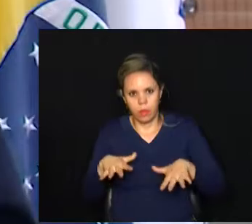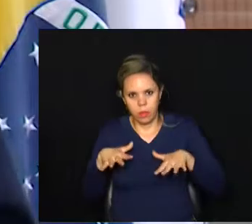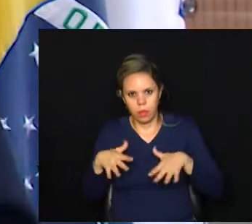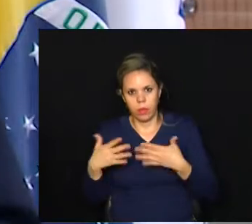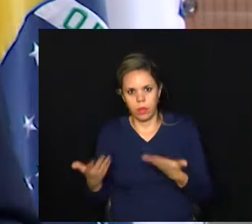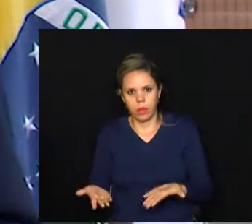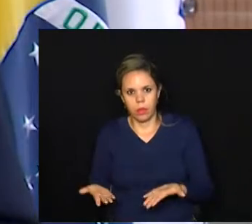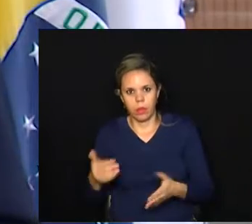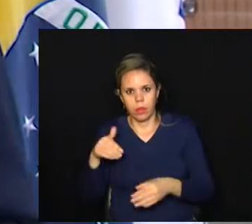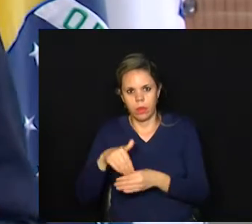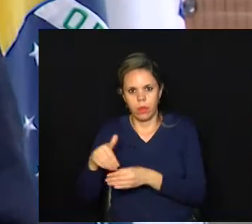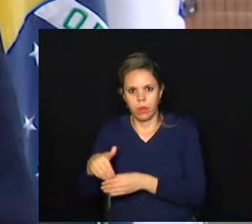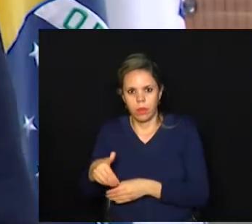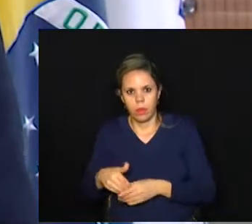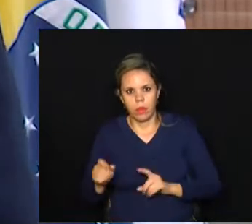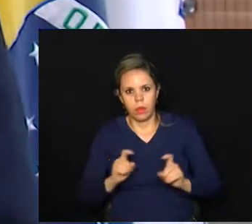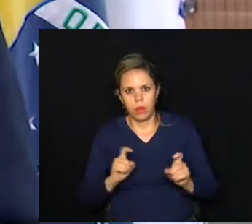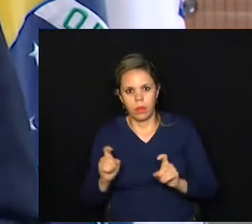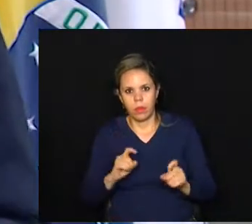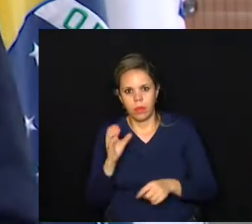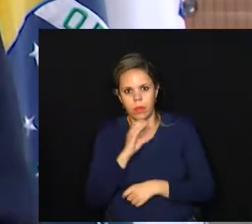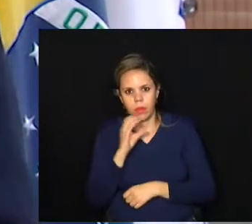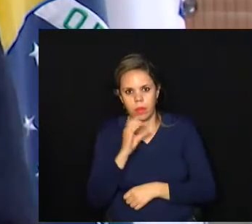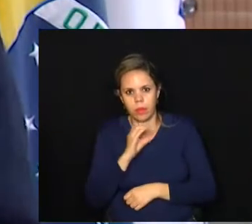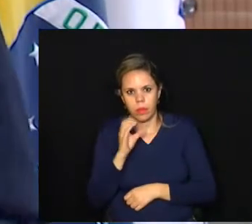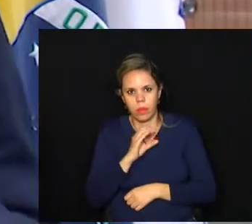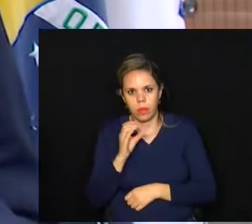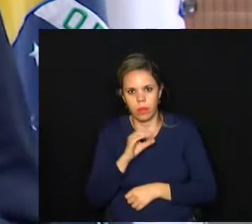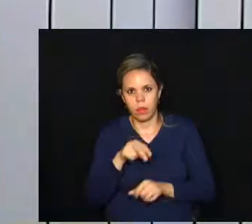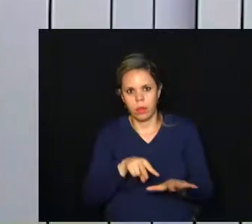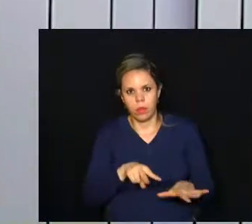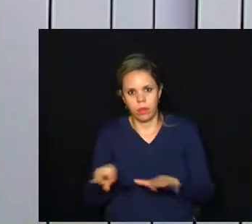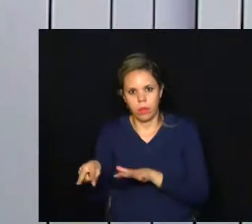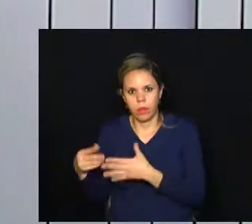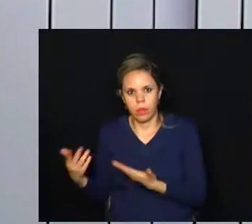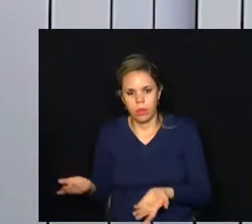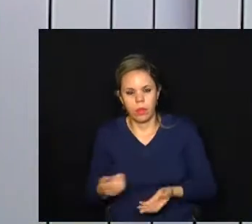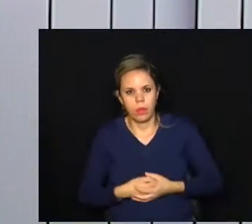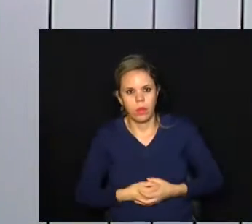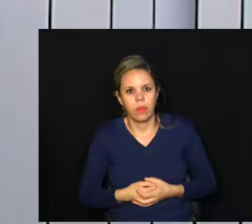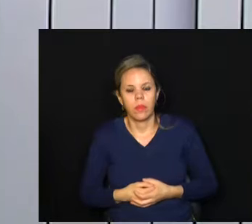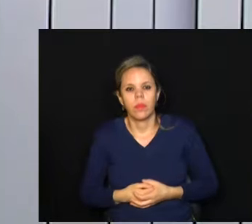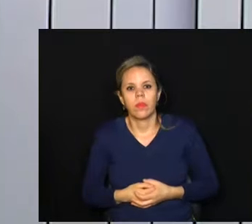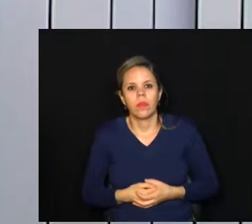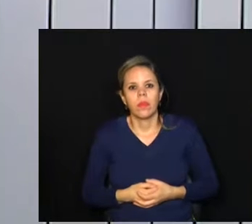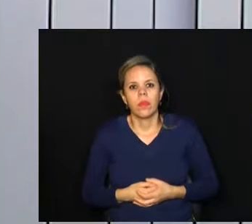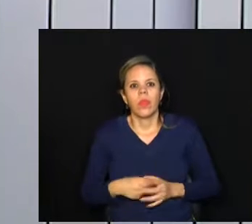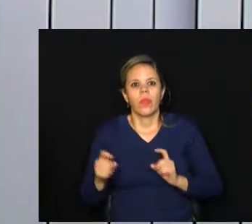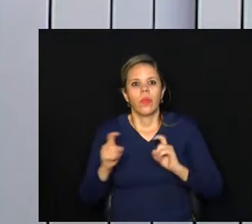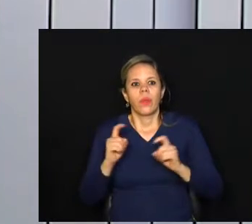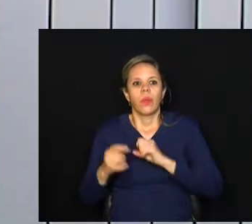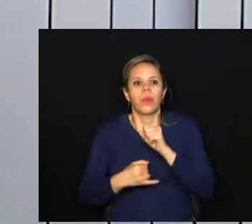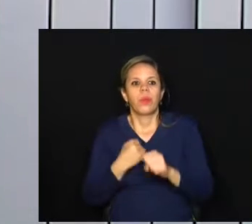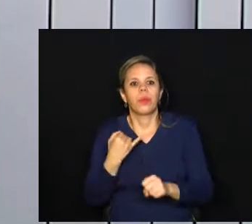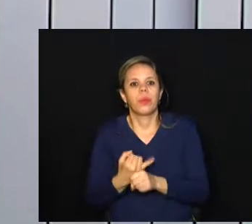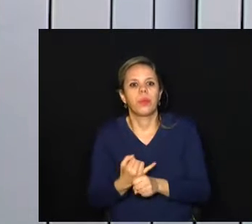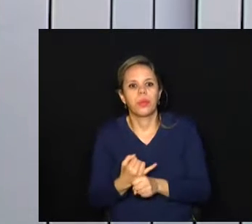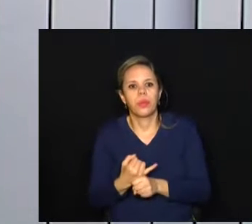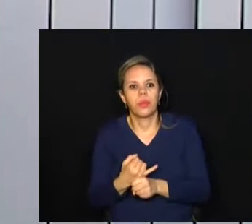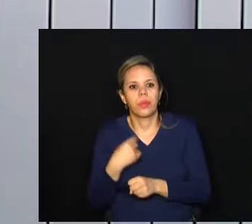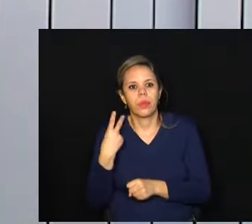onde será votado em reunião extraordinária esta semana. E olha só, em reunião virtual do